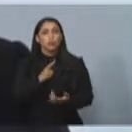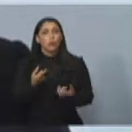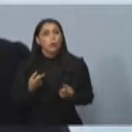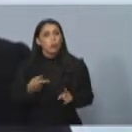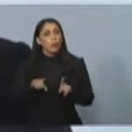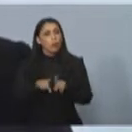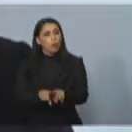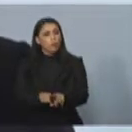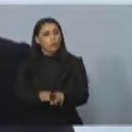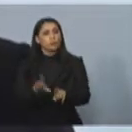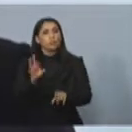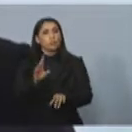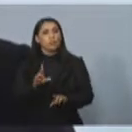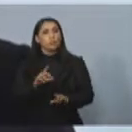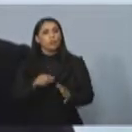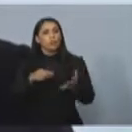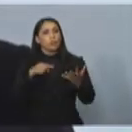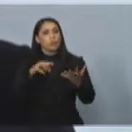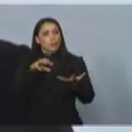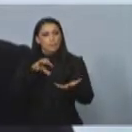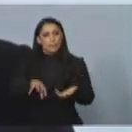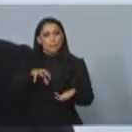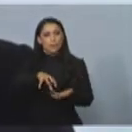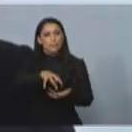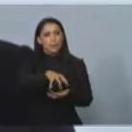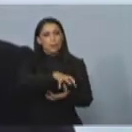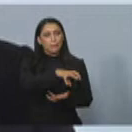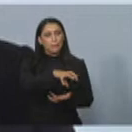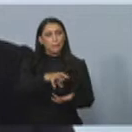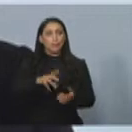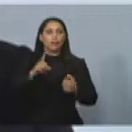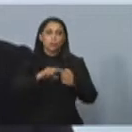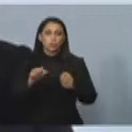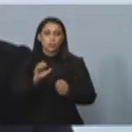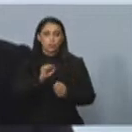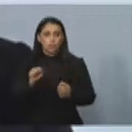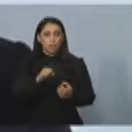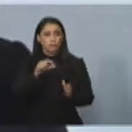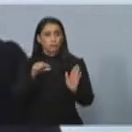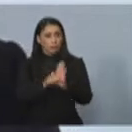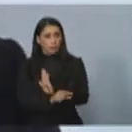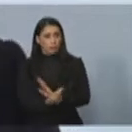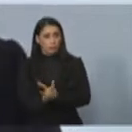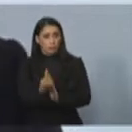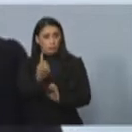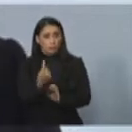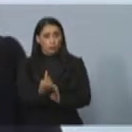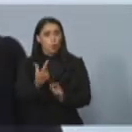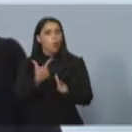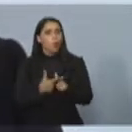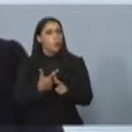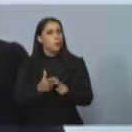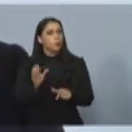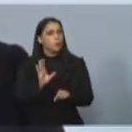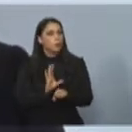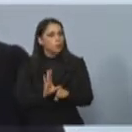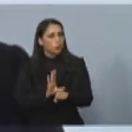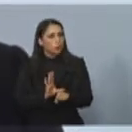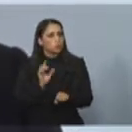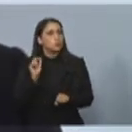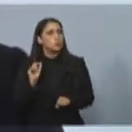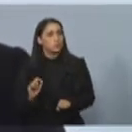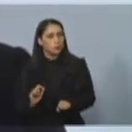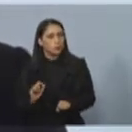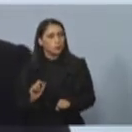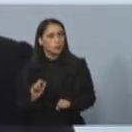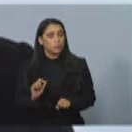exige apenas a categorização do dado nos termos do artigo 8º, parágrafo único. O problema constitucional central é que esse regime jurídico